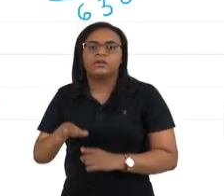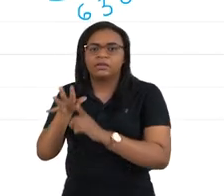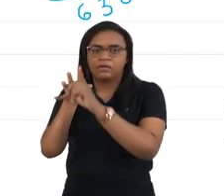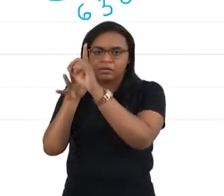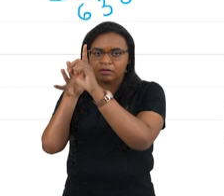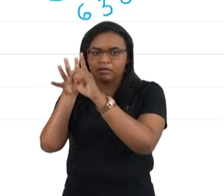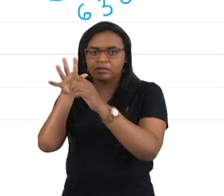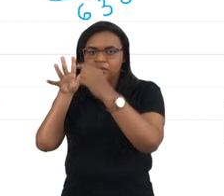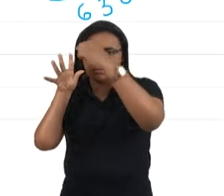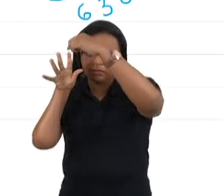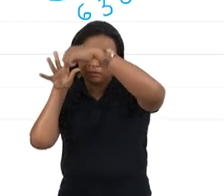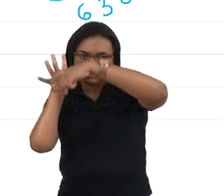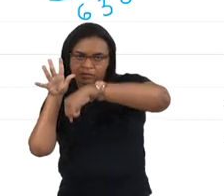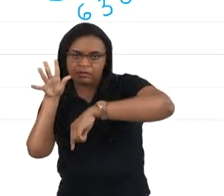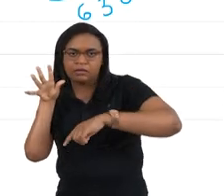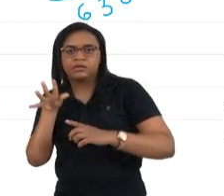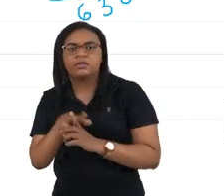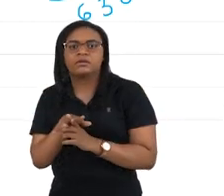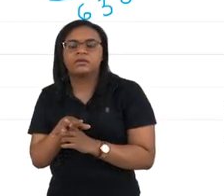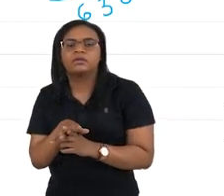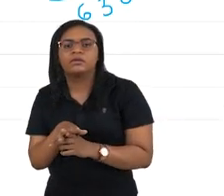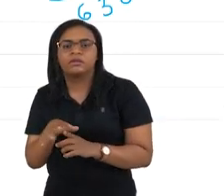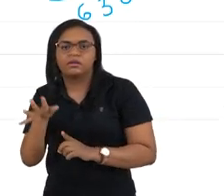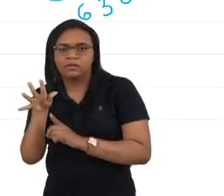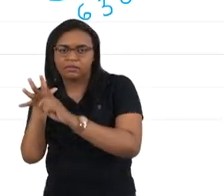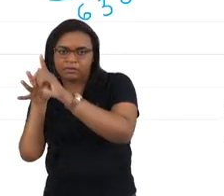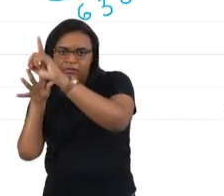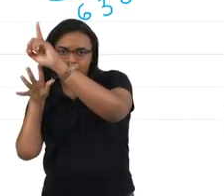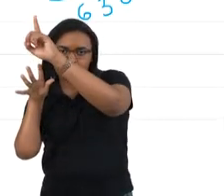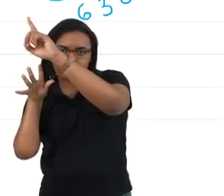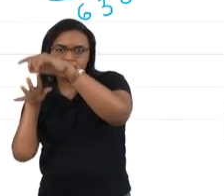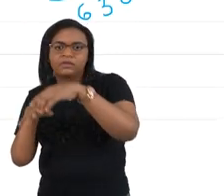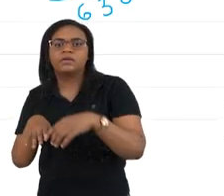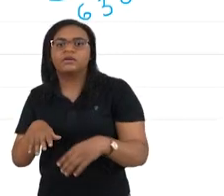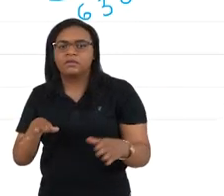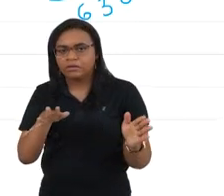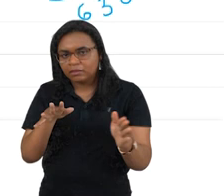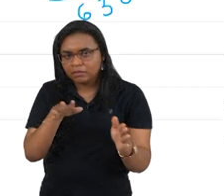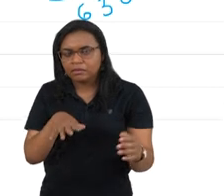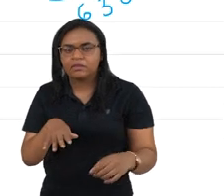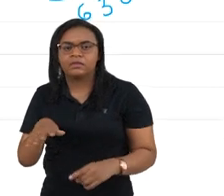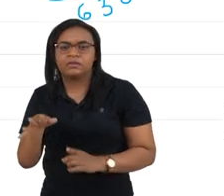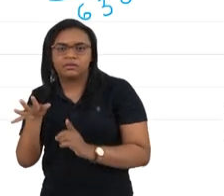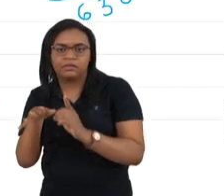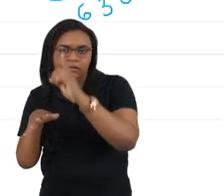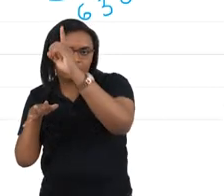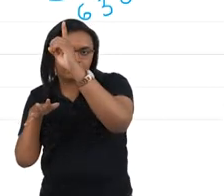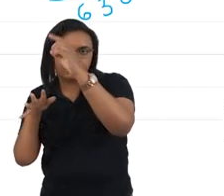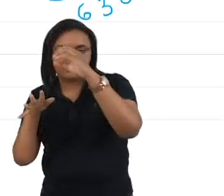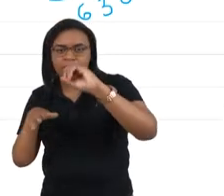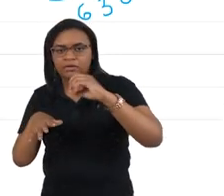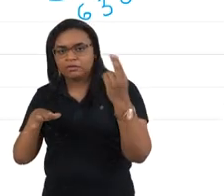mesmo sentido, são diretamente proporcionais. Se tiverem sentidos contrários, por exemplo, uma subindo e a outra